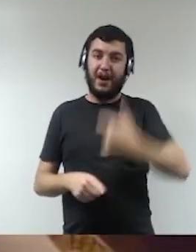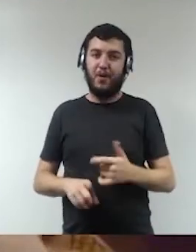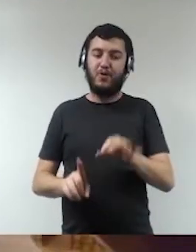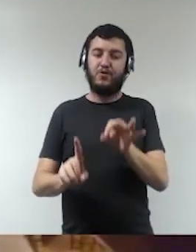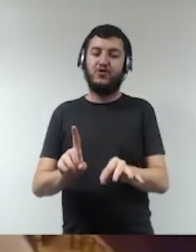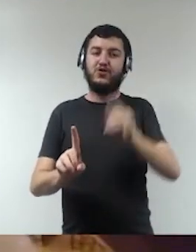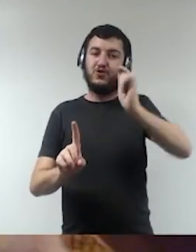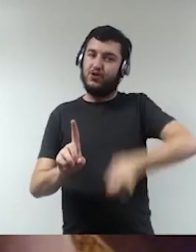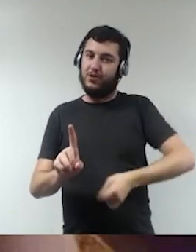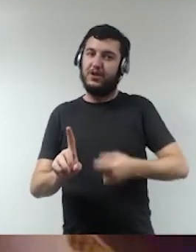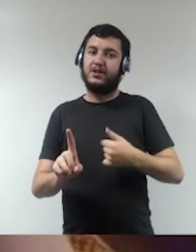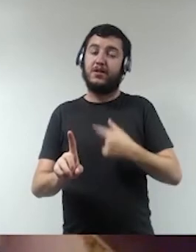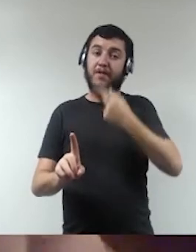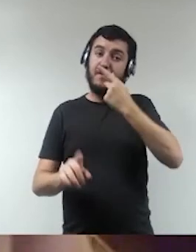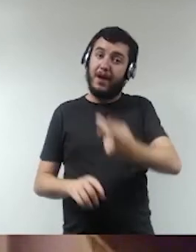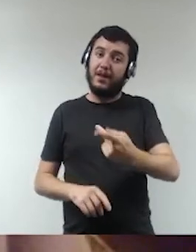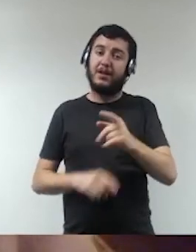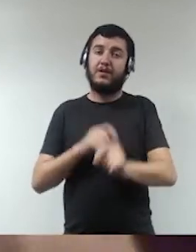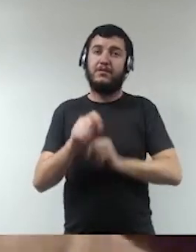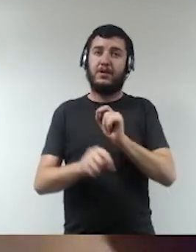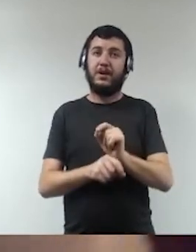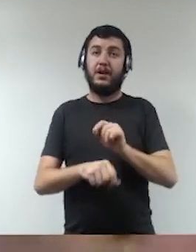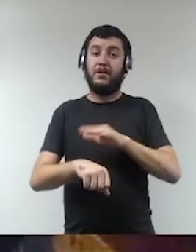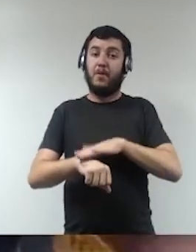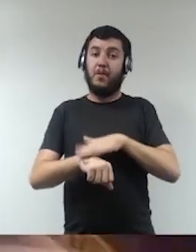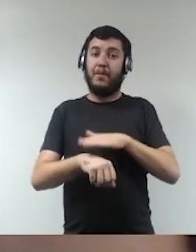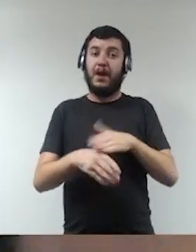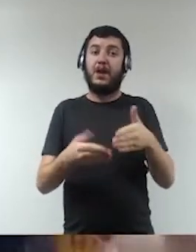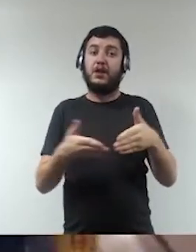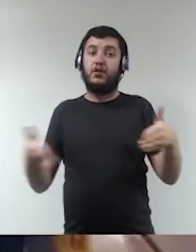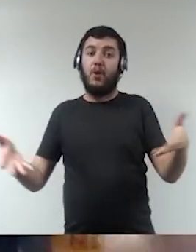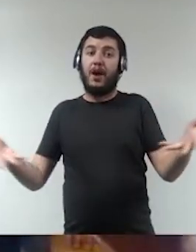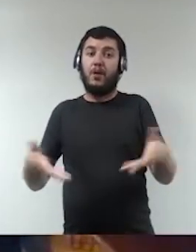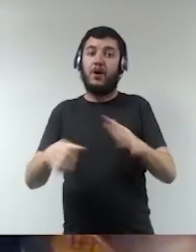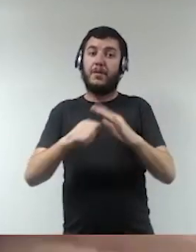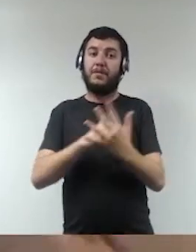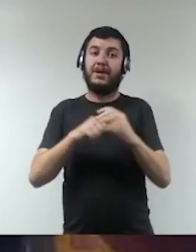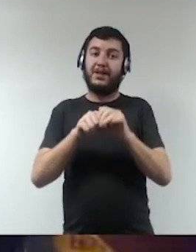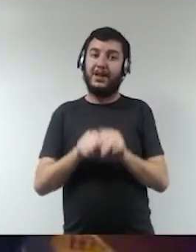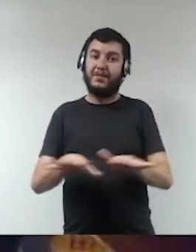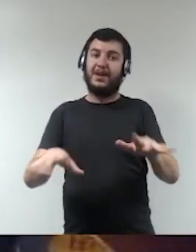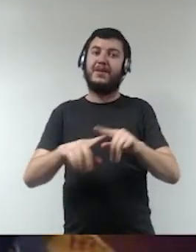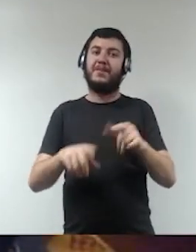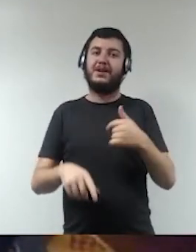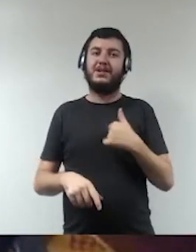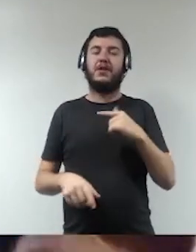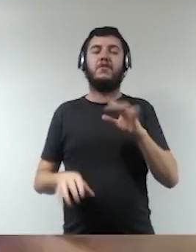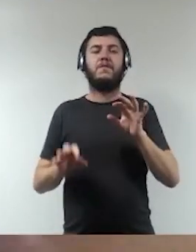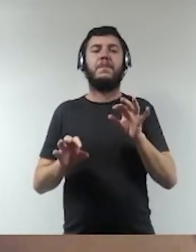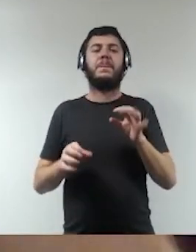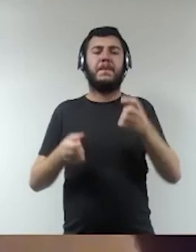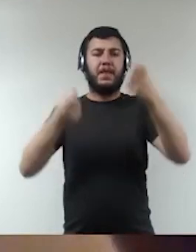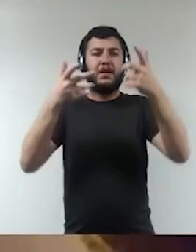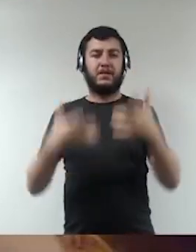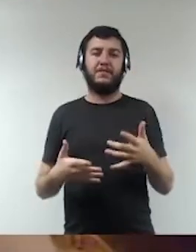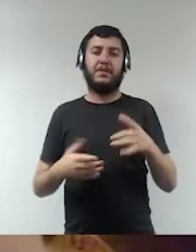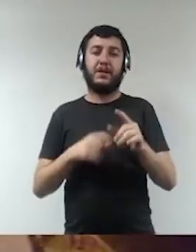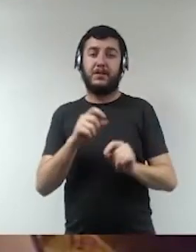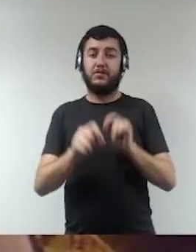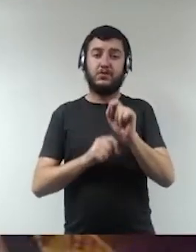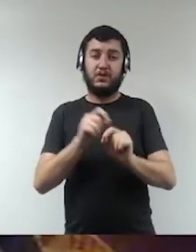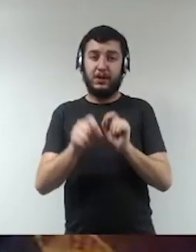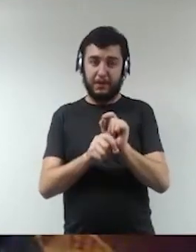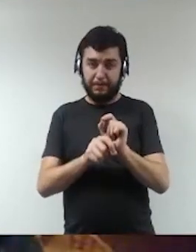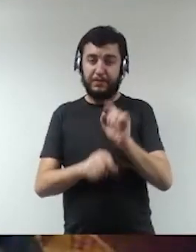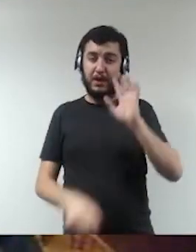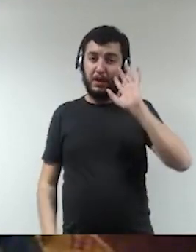momentos de pandemia, eu tenho a plena convicção, por ter percebido, e é empírica essa minha constatação, de que as soluções, ou as